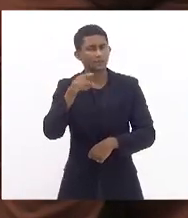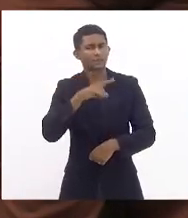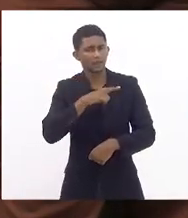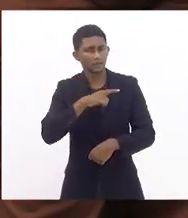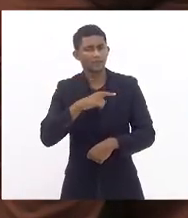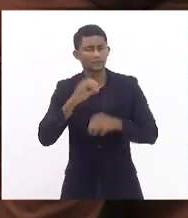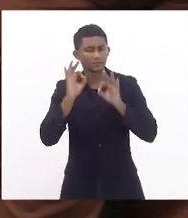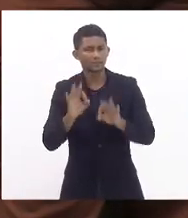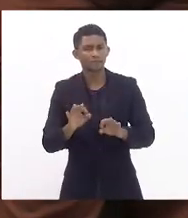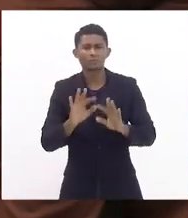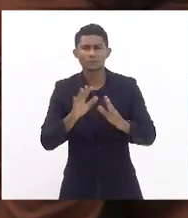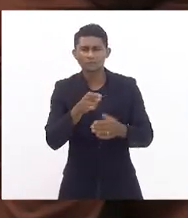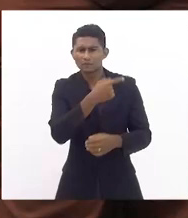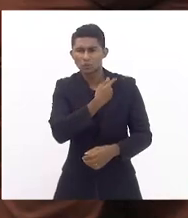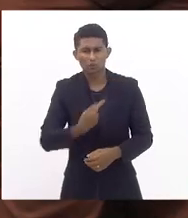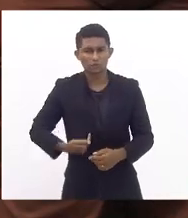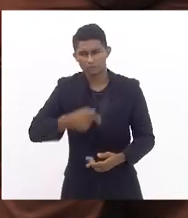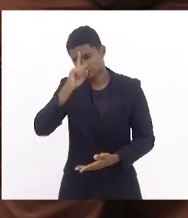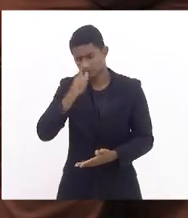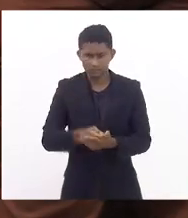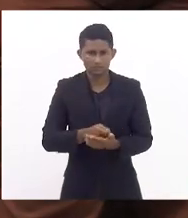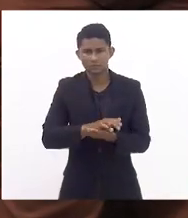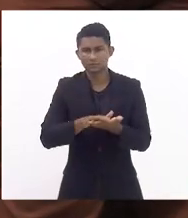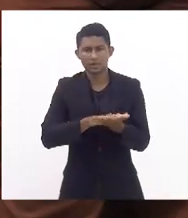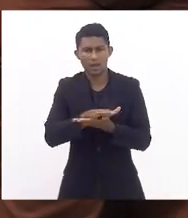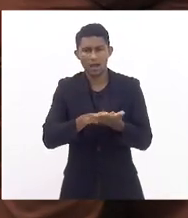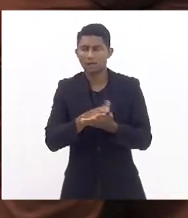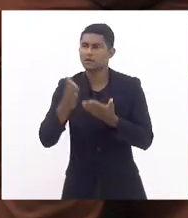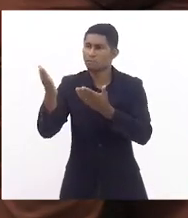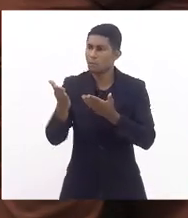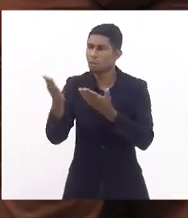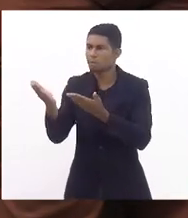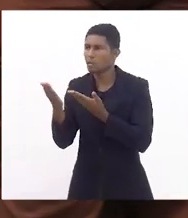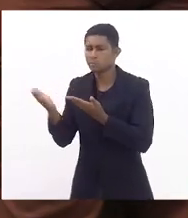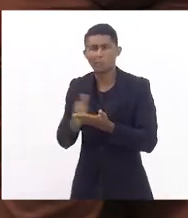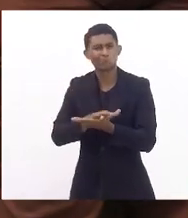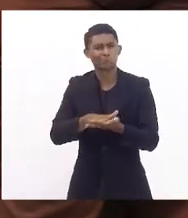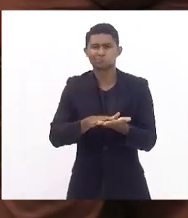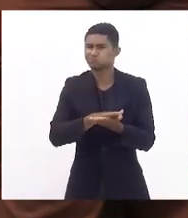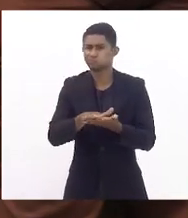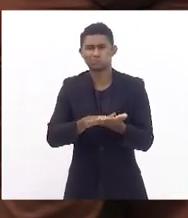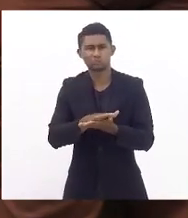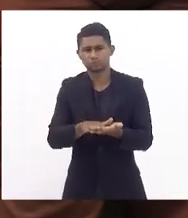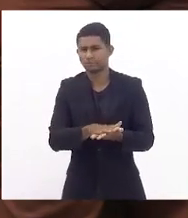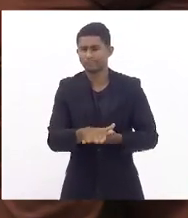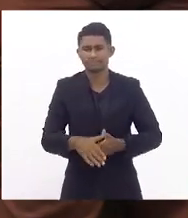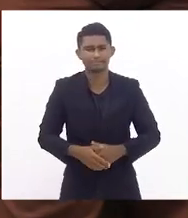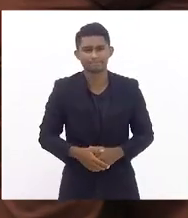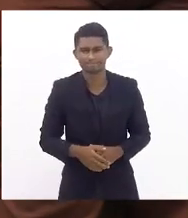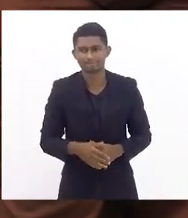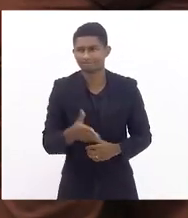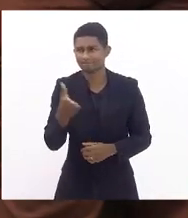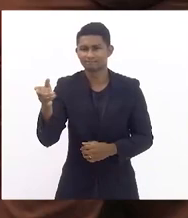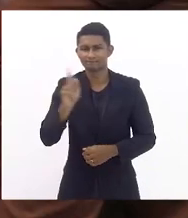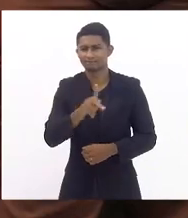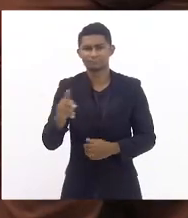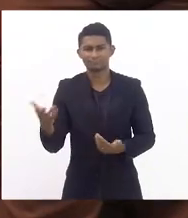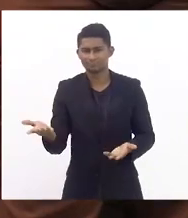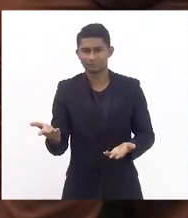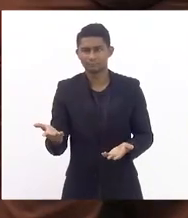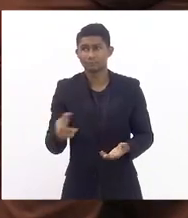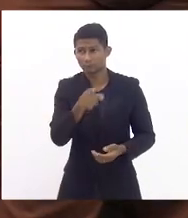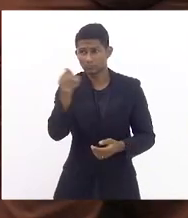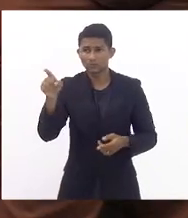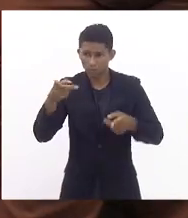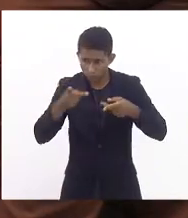haja uma decisão do governo para iniciar o processo de convocação e de posse desses professores, dessas professoras. Continuem